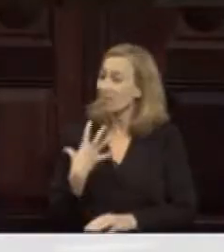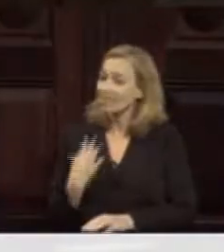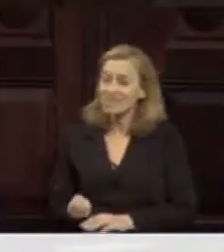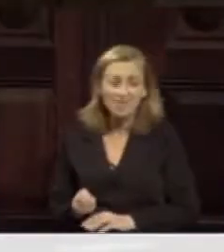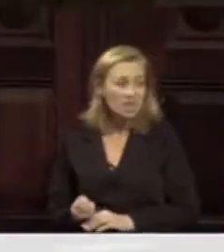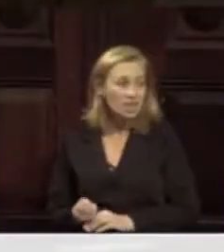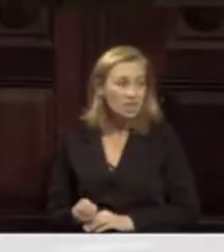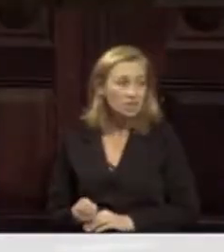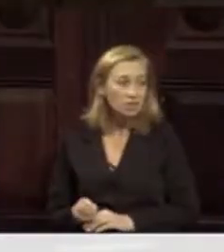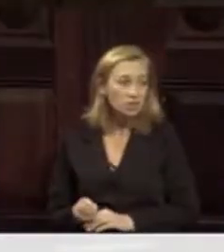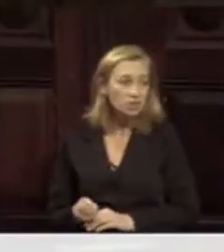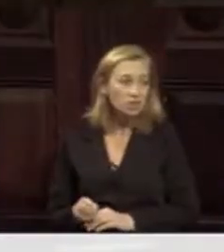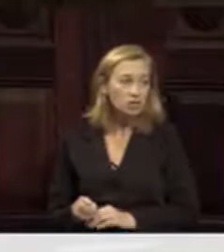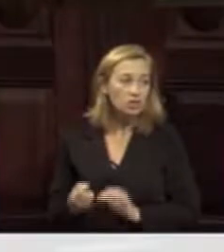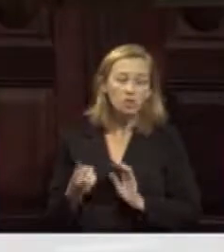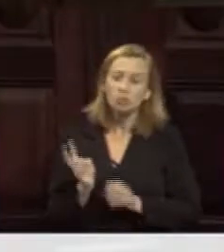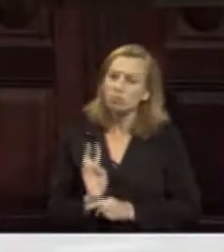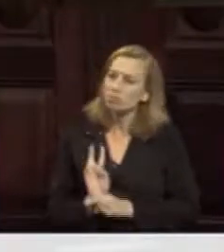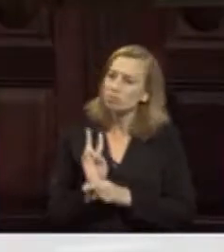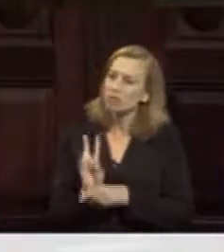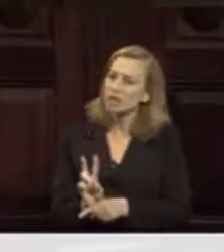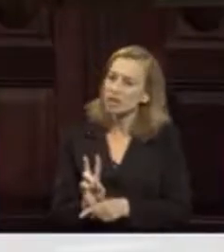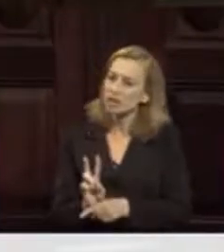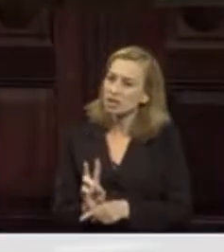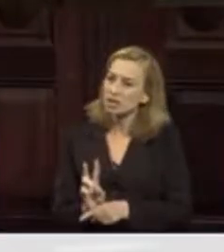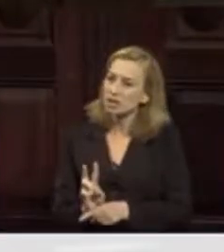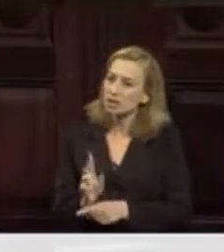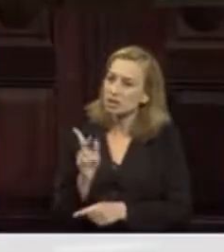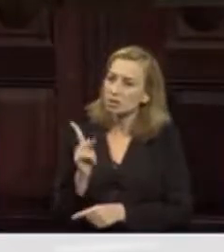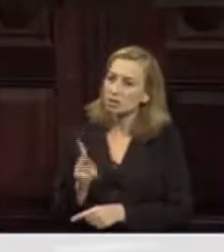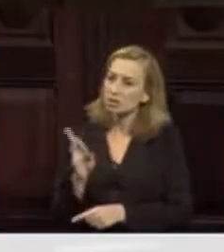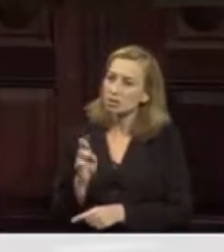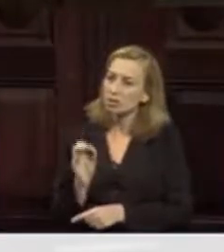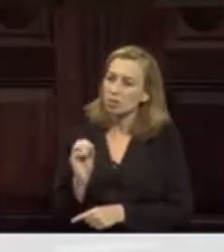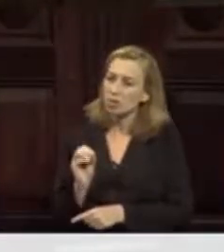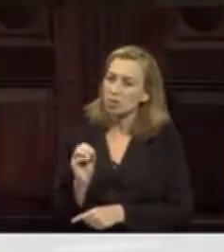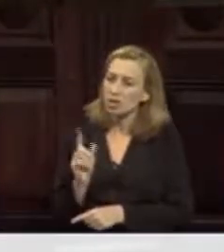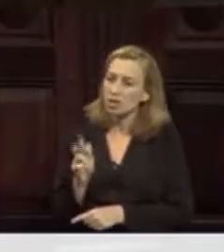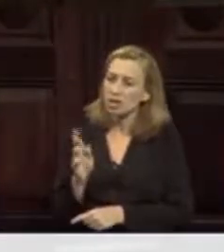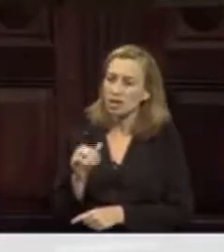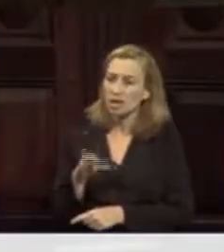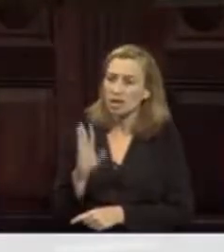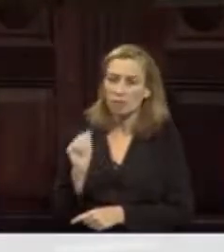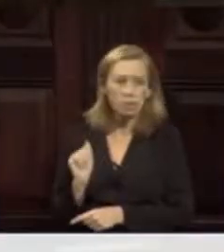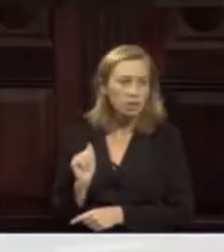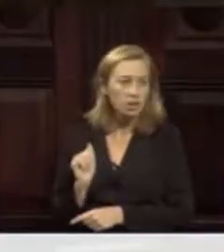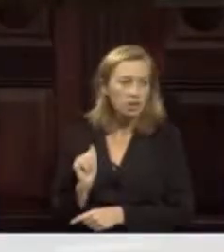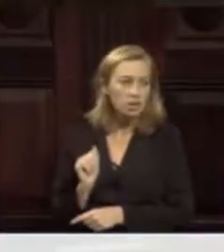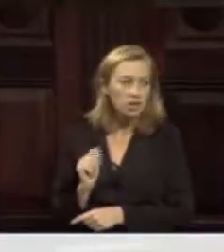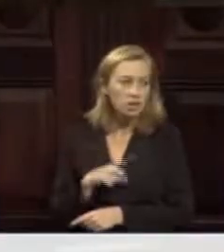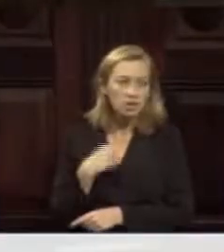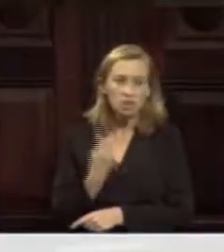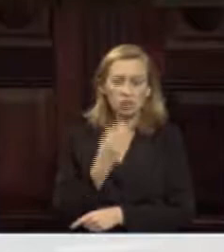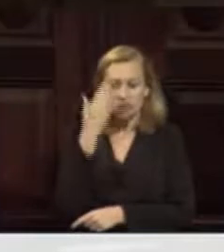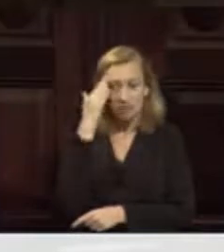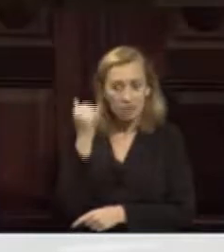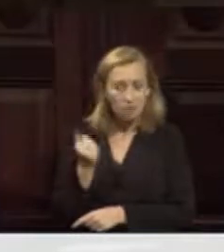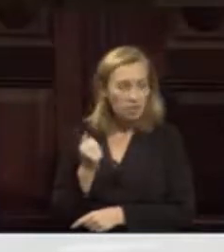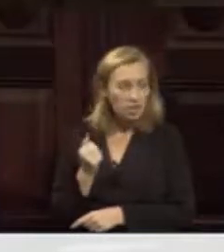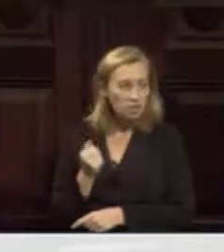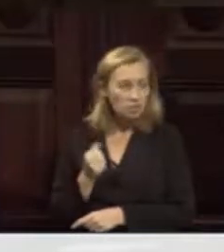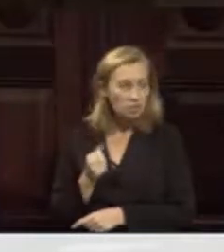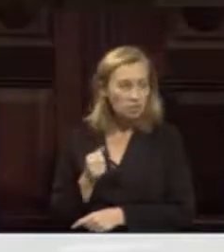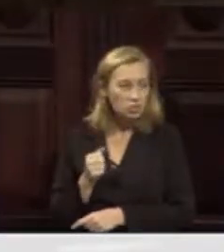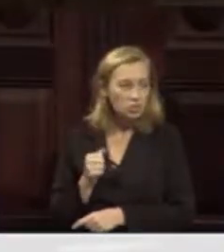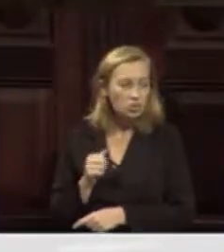a autorizar o empréstimo para um programa de demissão voluntária em que nós não sabemos sequer quais